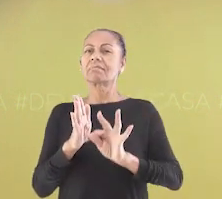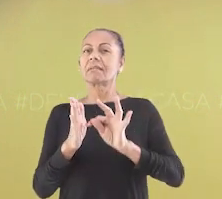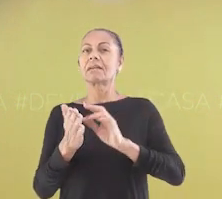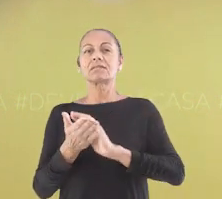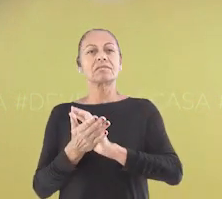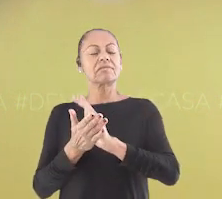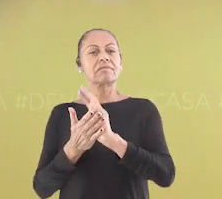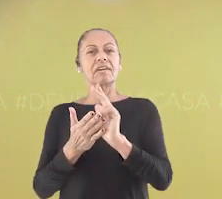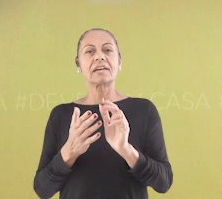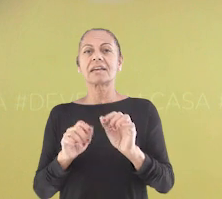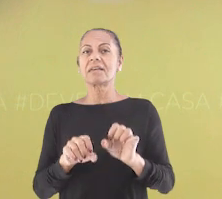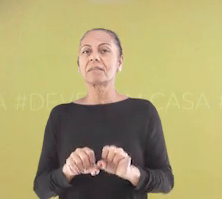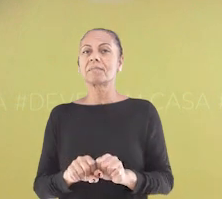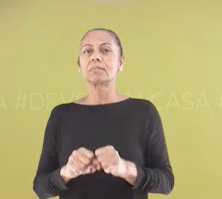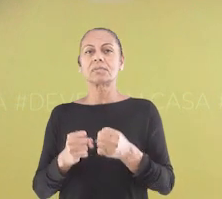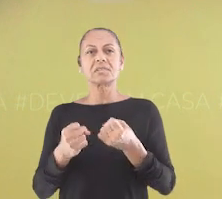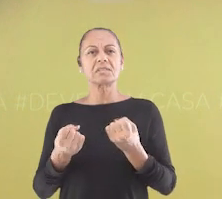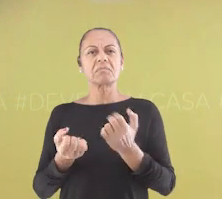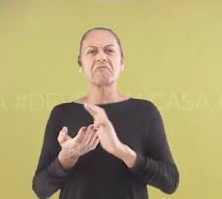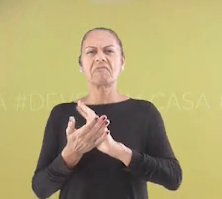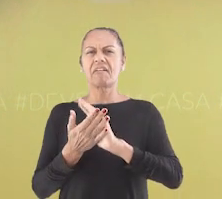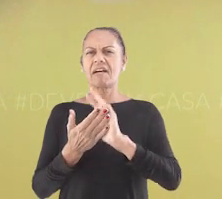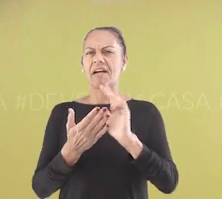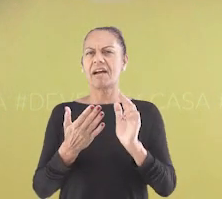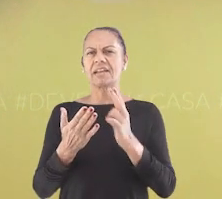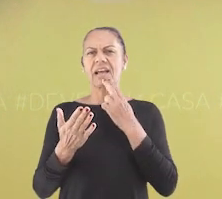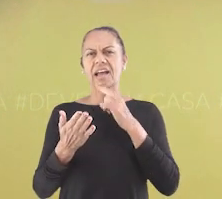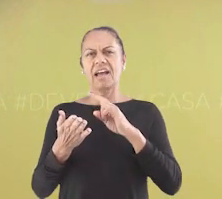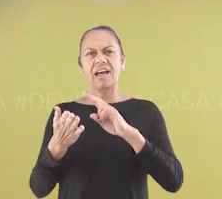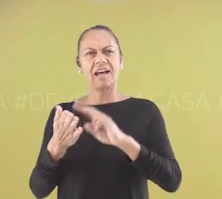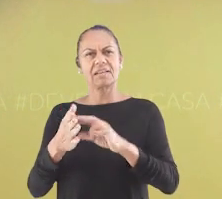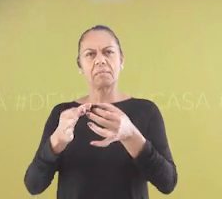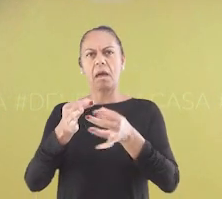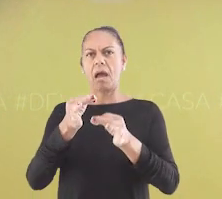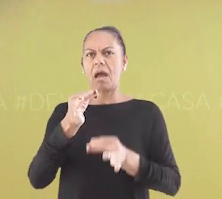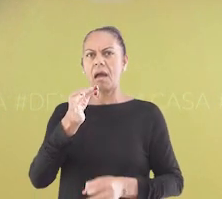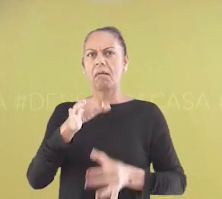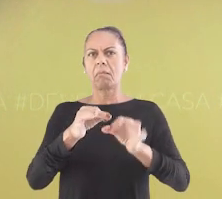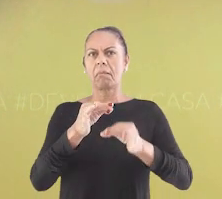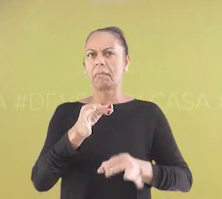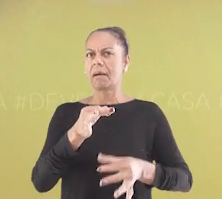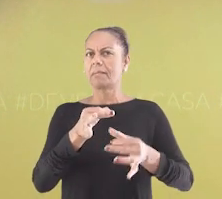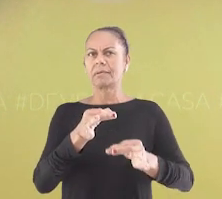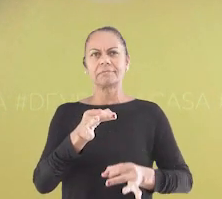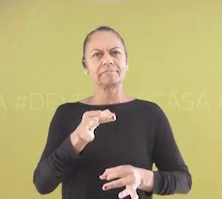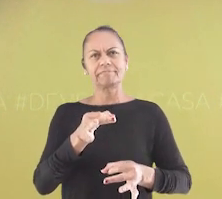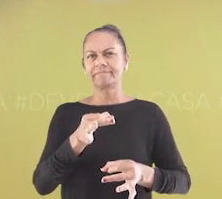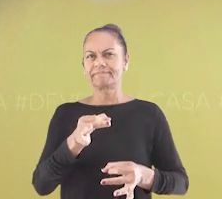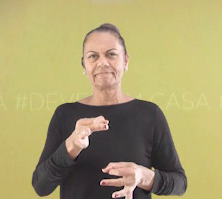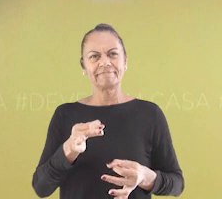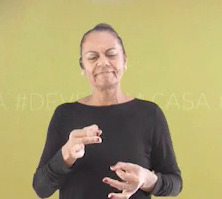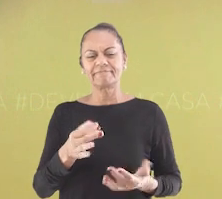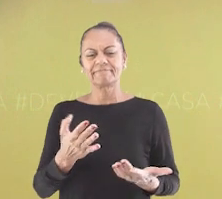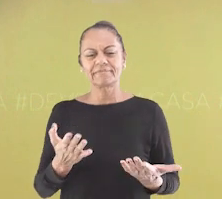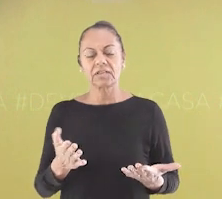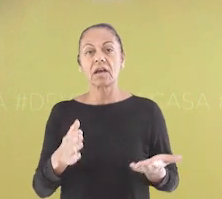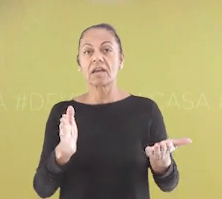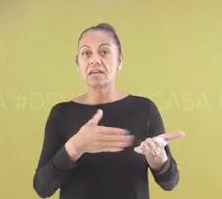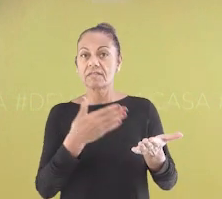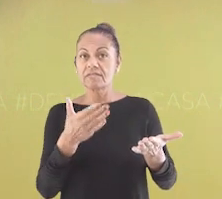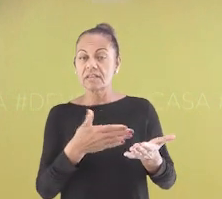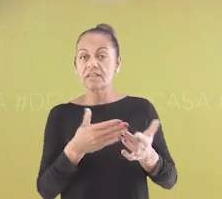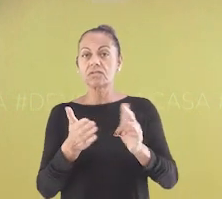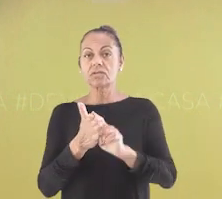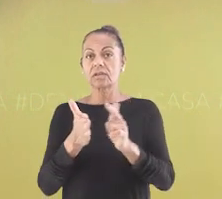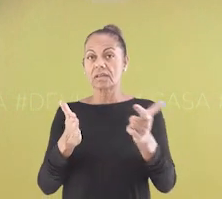veículos de comunicação. E por possuir muitos textos para publicação, seria quase impossível colocar várias cartas inteiras